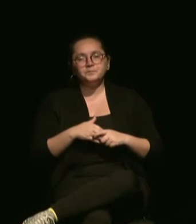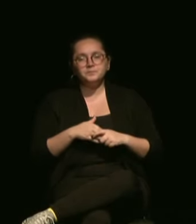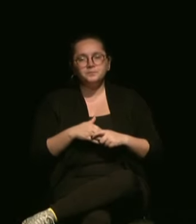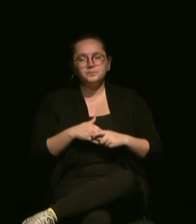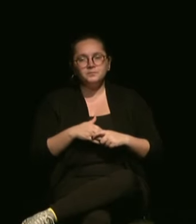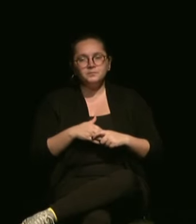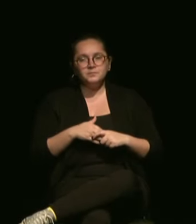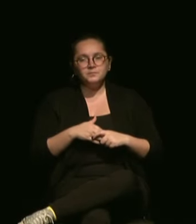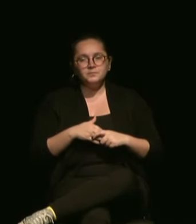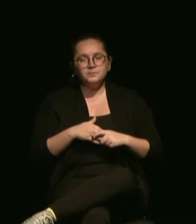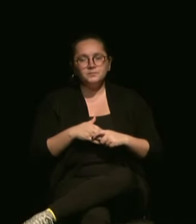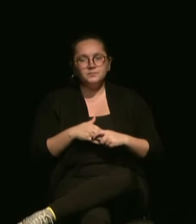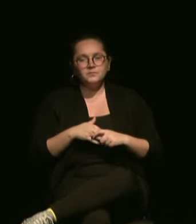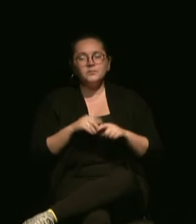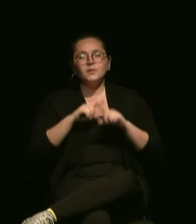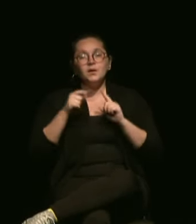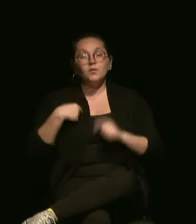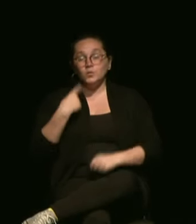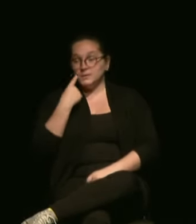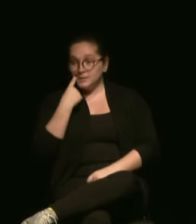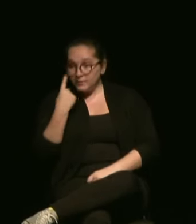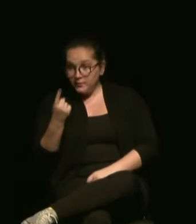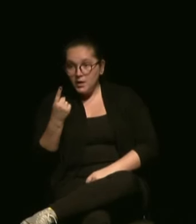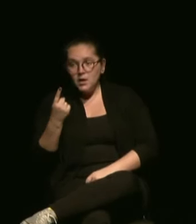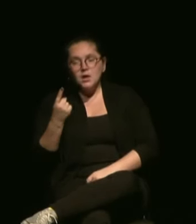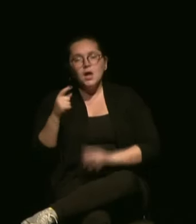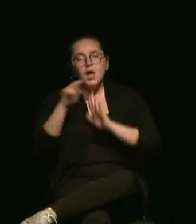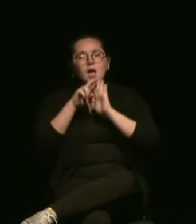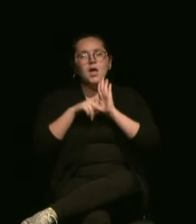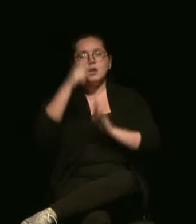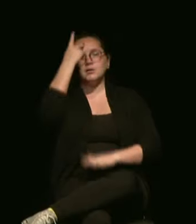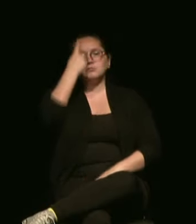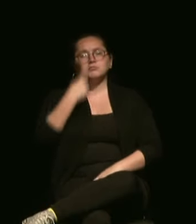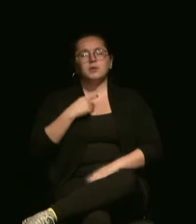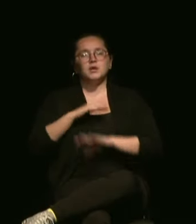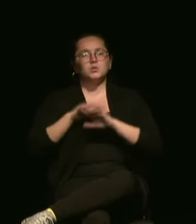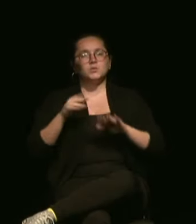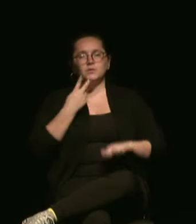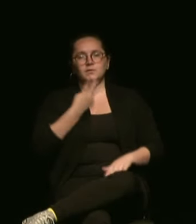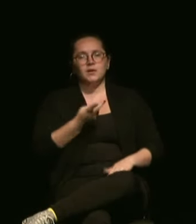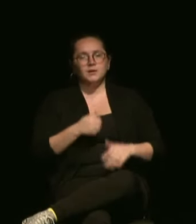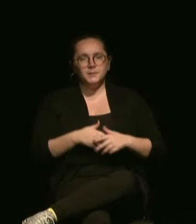é como a pena de morte, mas que você se impõe a si mesmo.